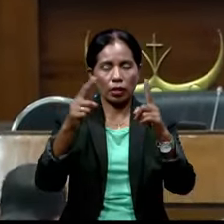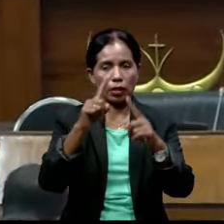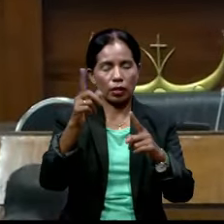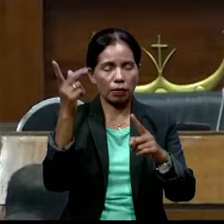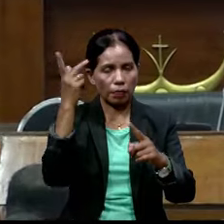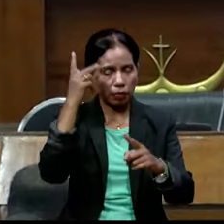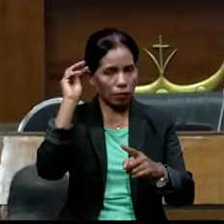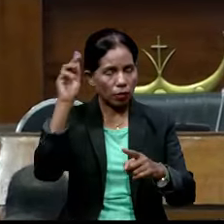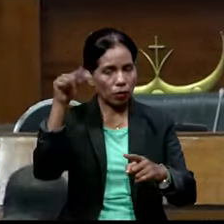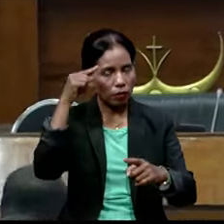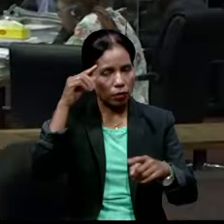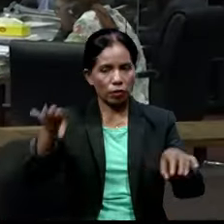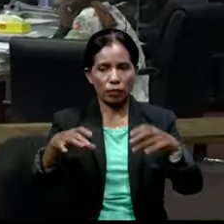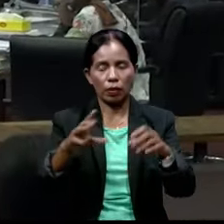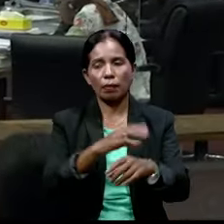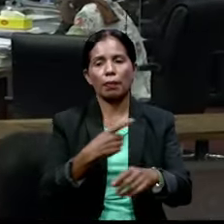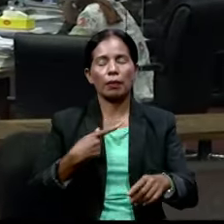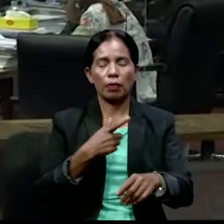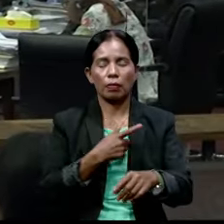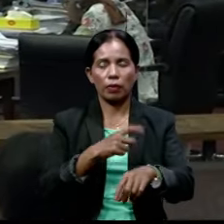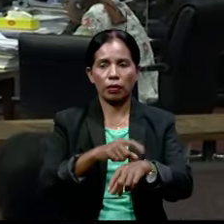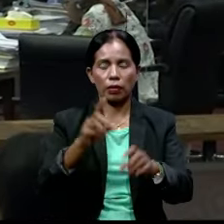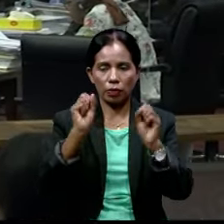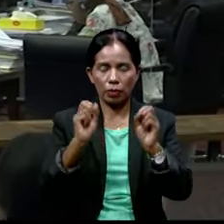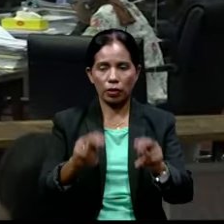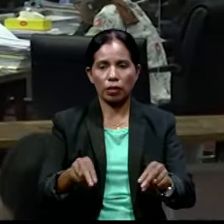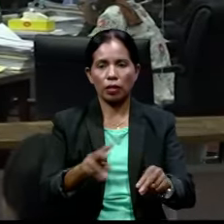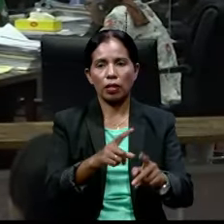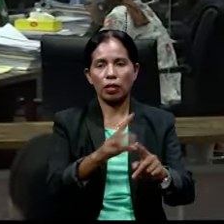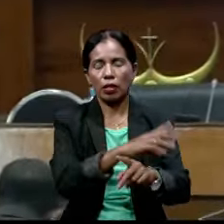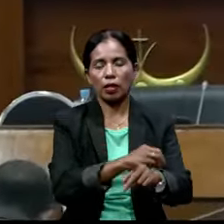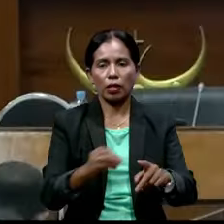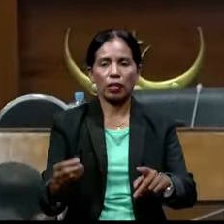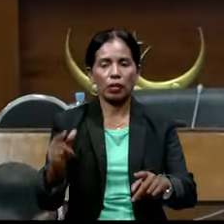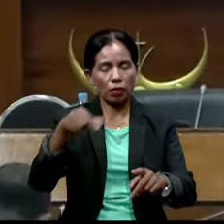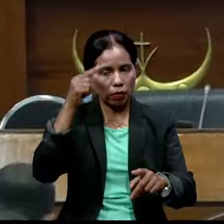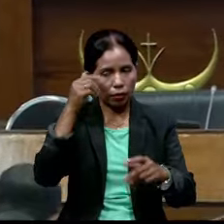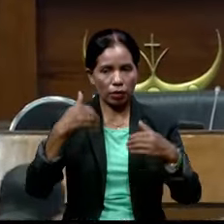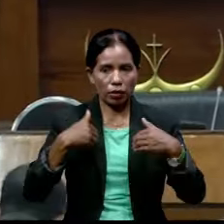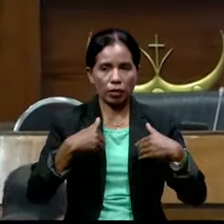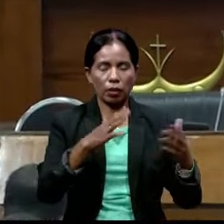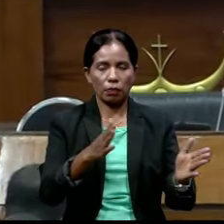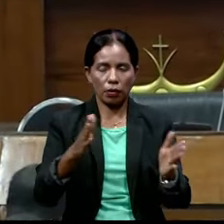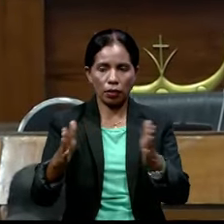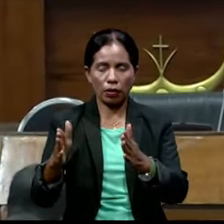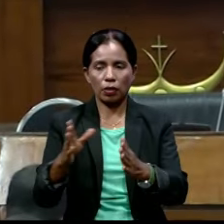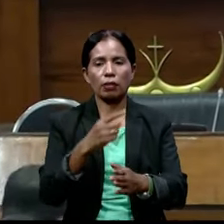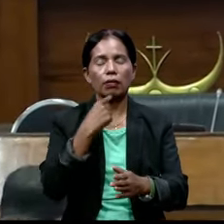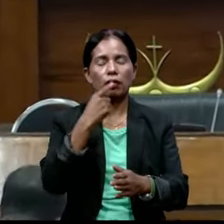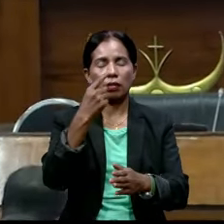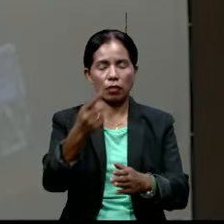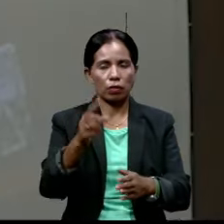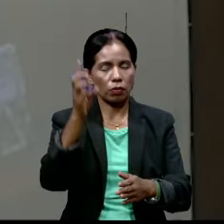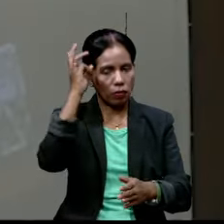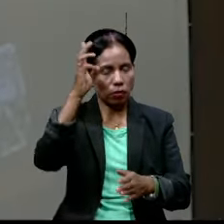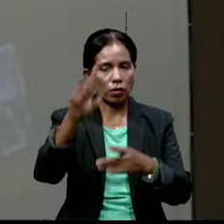se coopera, mas bem, Parlamento Nacional precisa Arruca antes, atunune, governo e a preparação, onde há tão